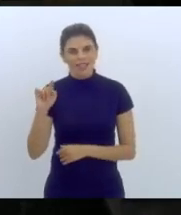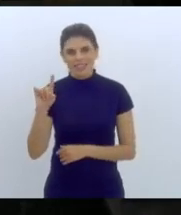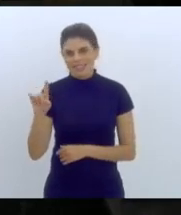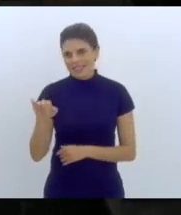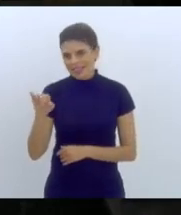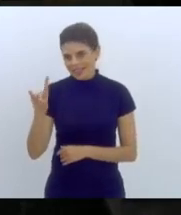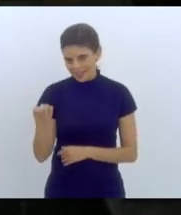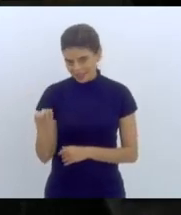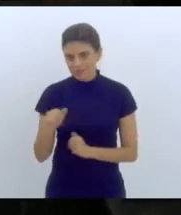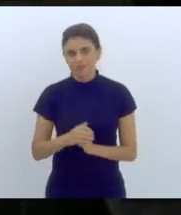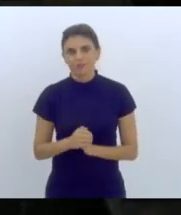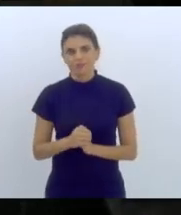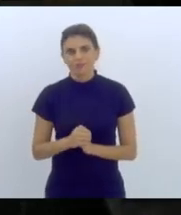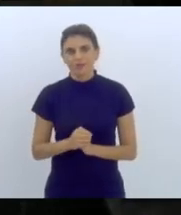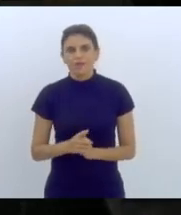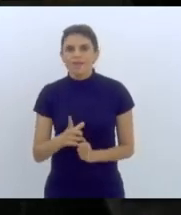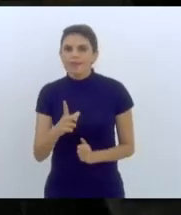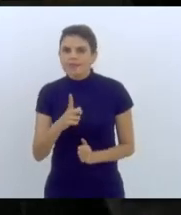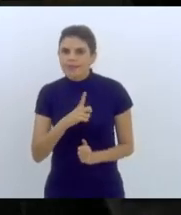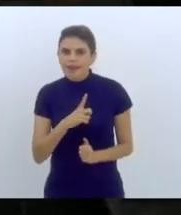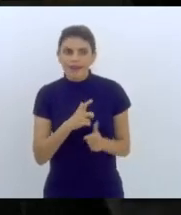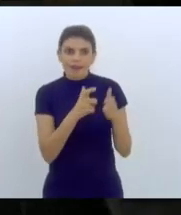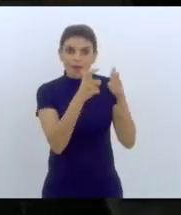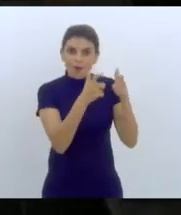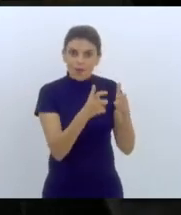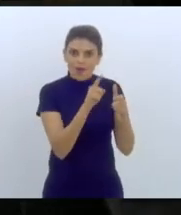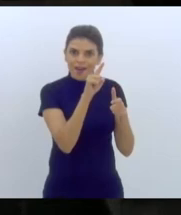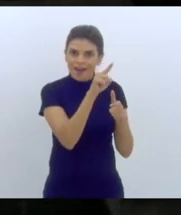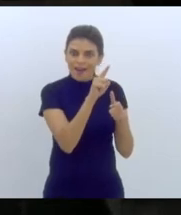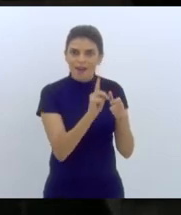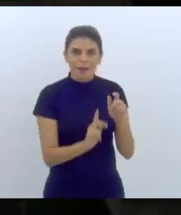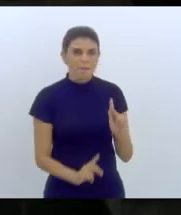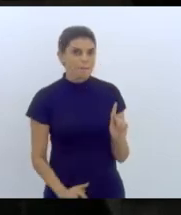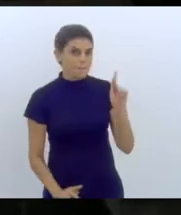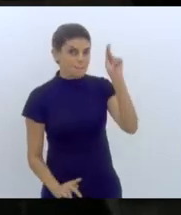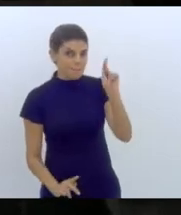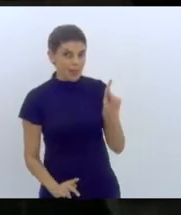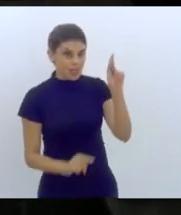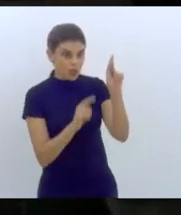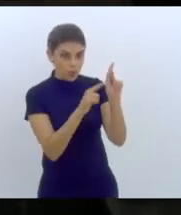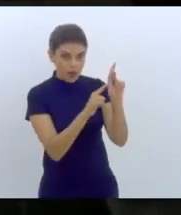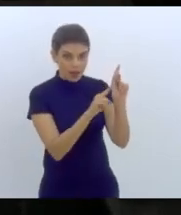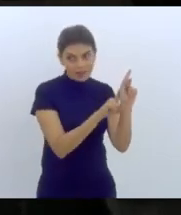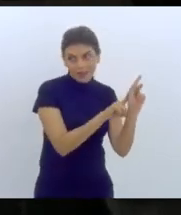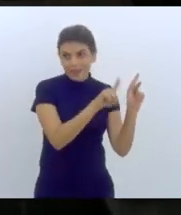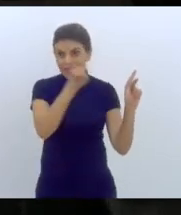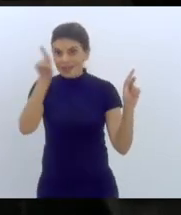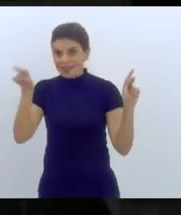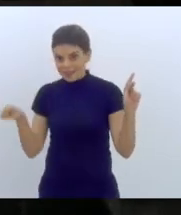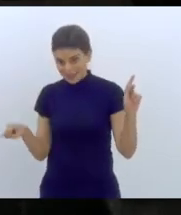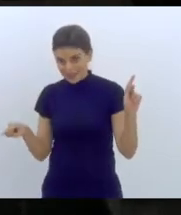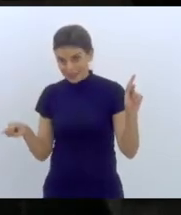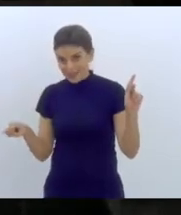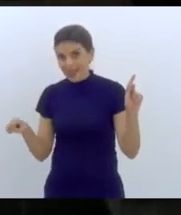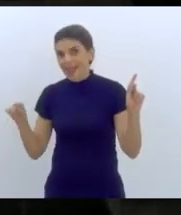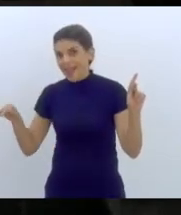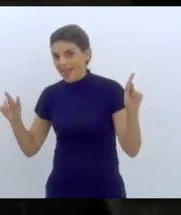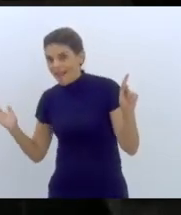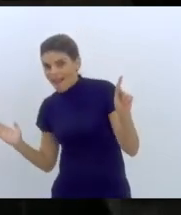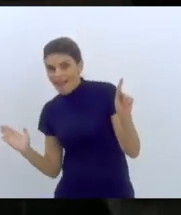pega a estatal Petrobras, que a União é